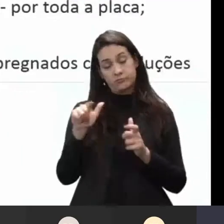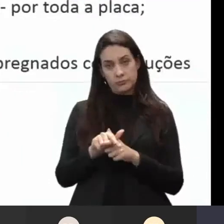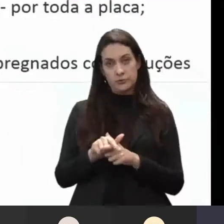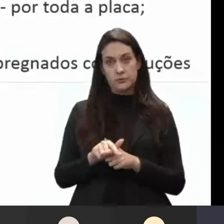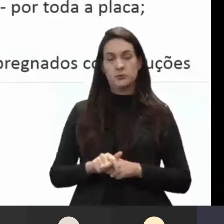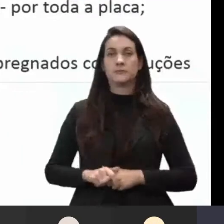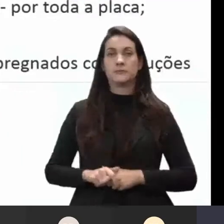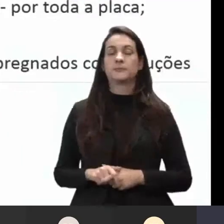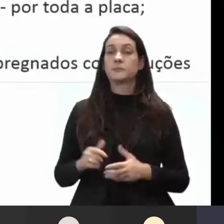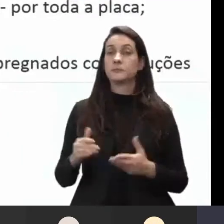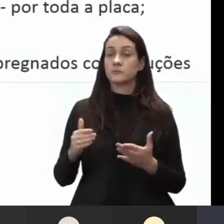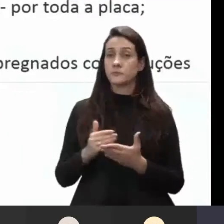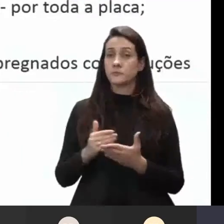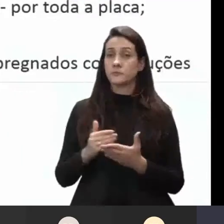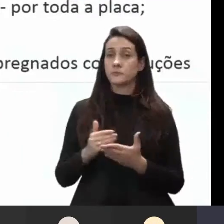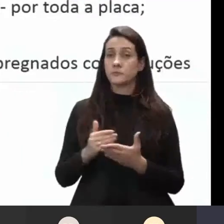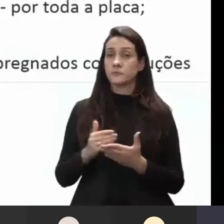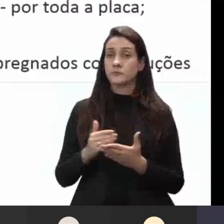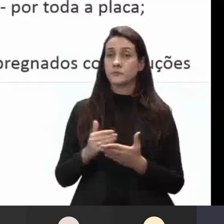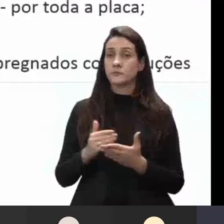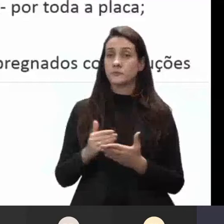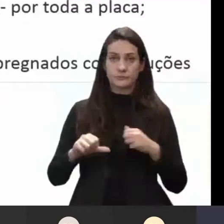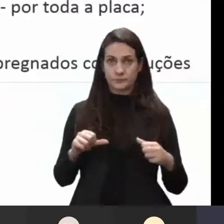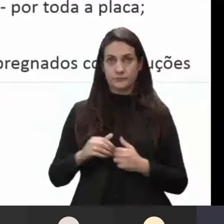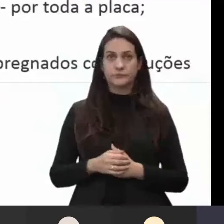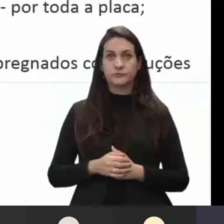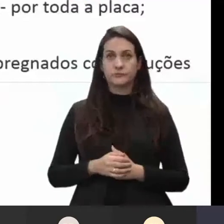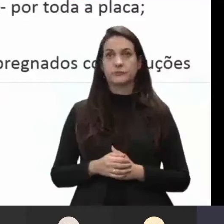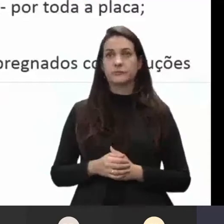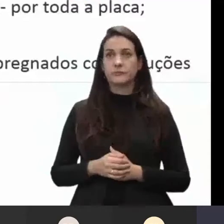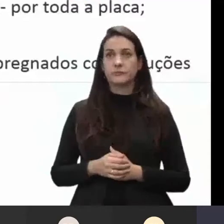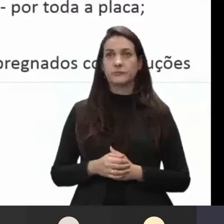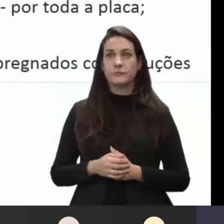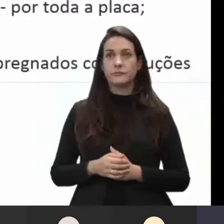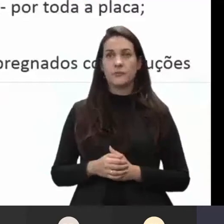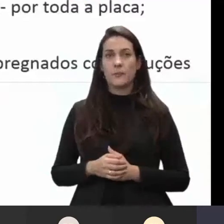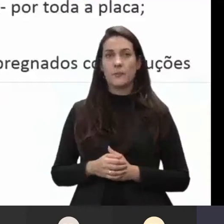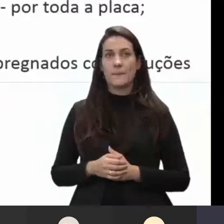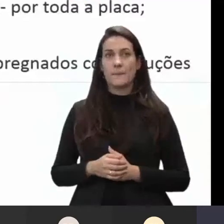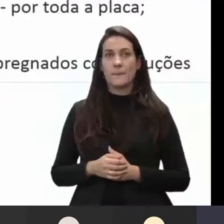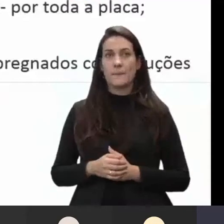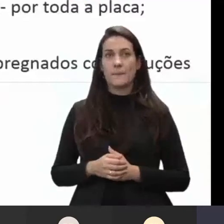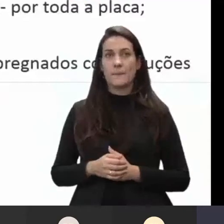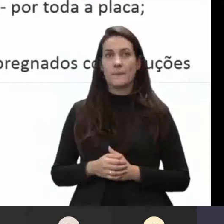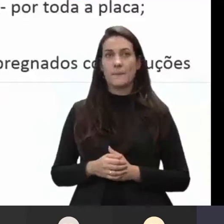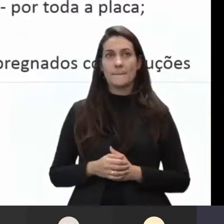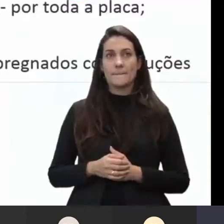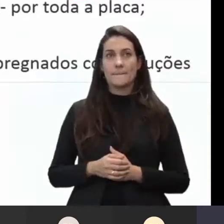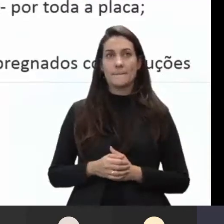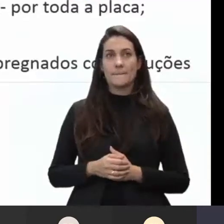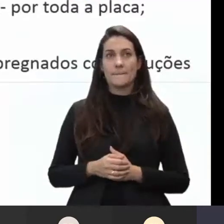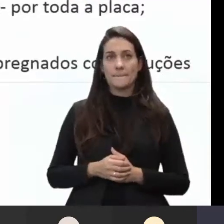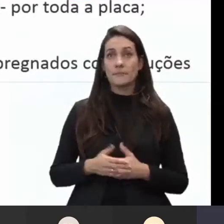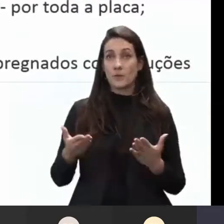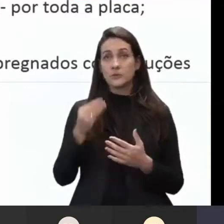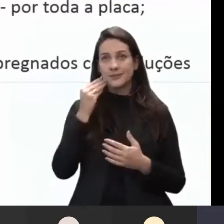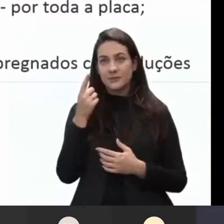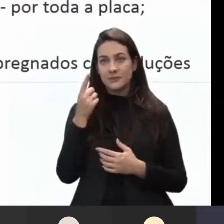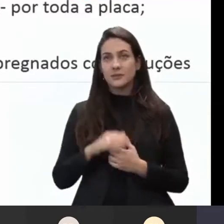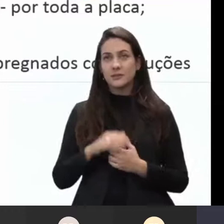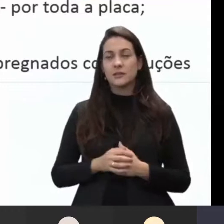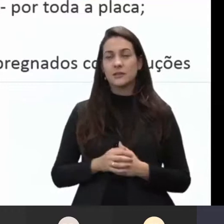gram-negativas. E aí, no caso, como nós estamos testando Staphylococcus aureus e Escherichia coli, nós